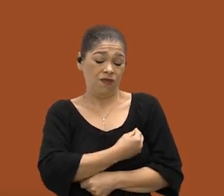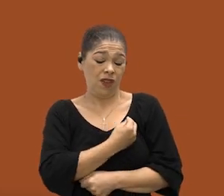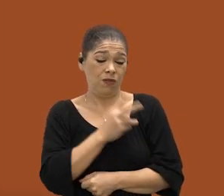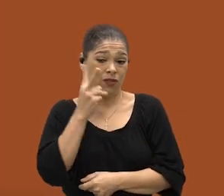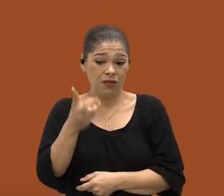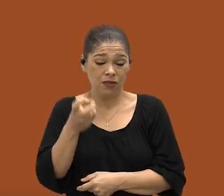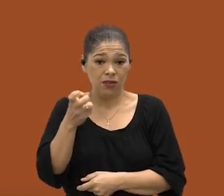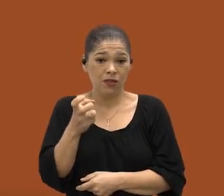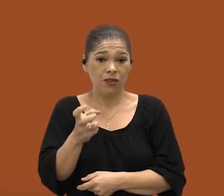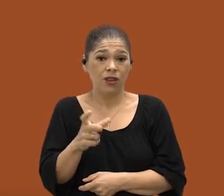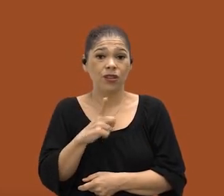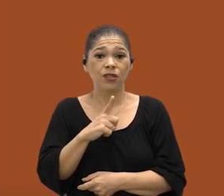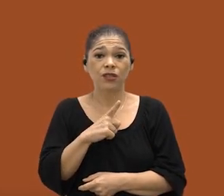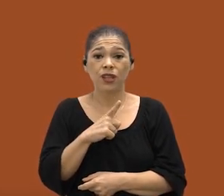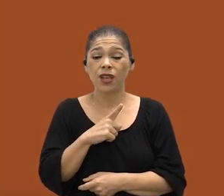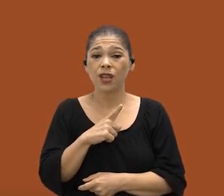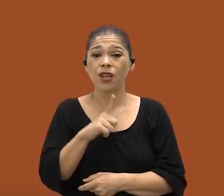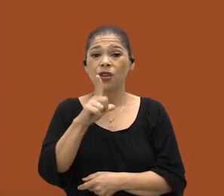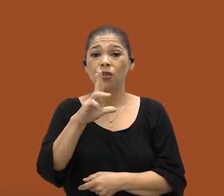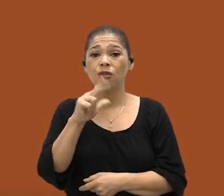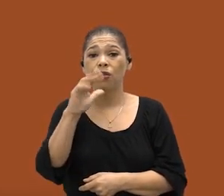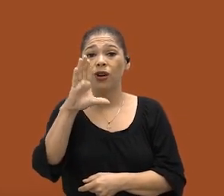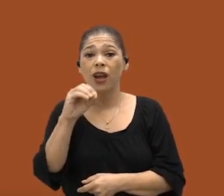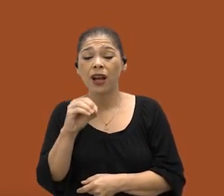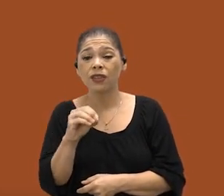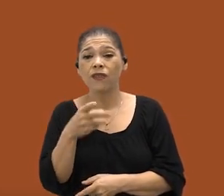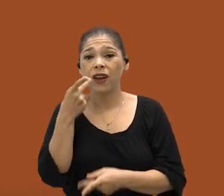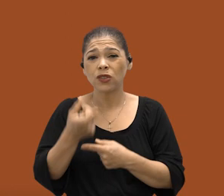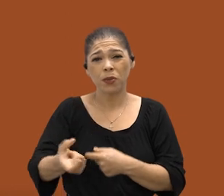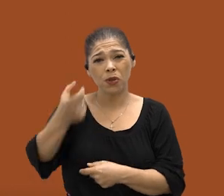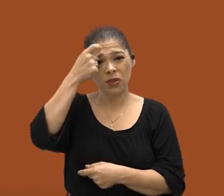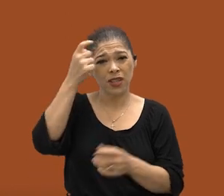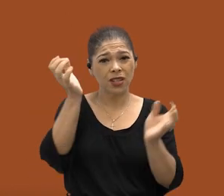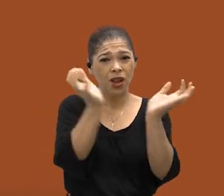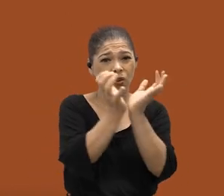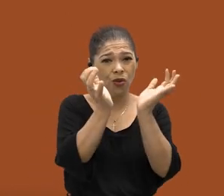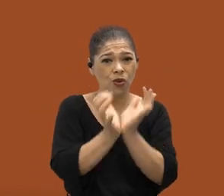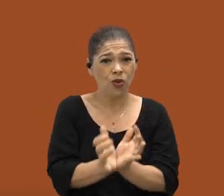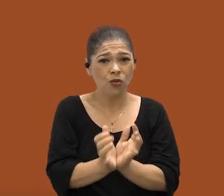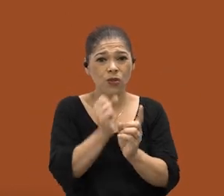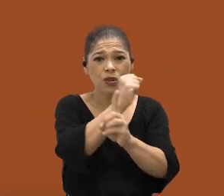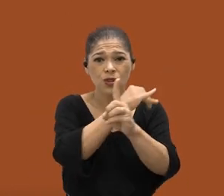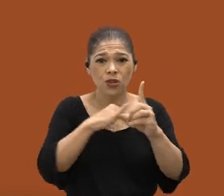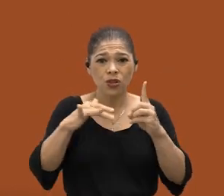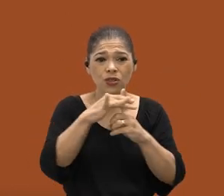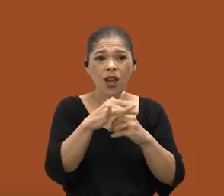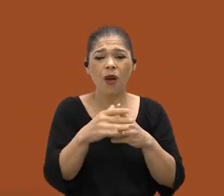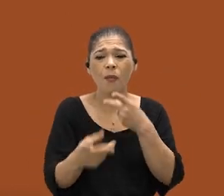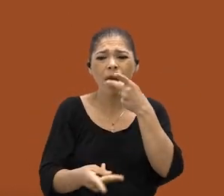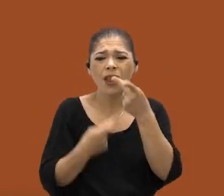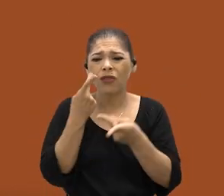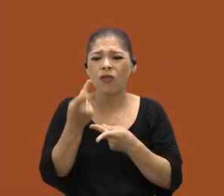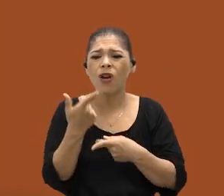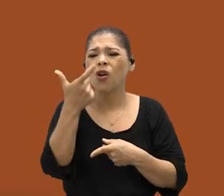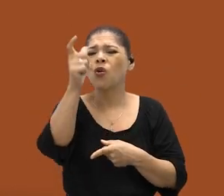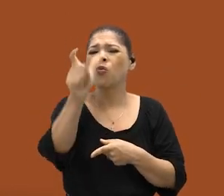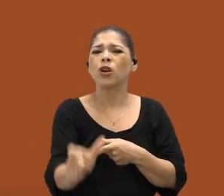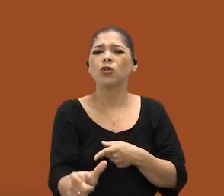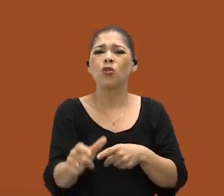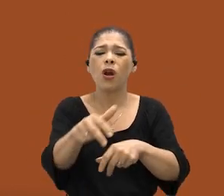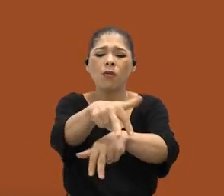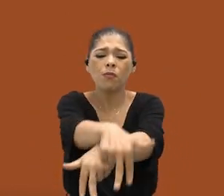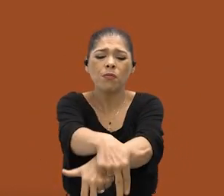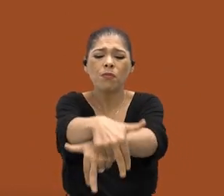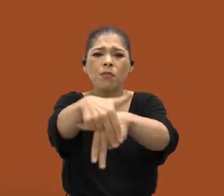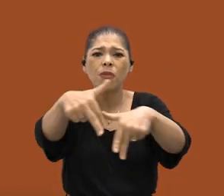nós vivenciamos então que hoje com muito educado você fala sobre consciência de classe Então qual é a tua classe é quase como se dissesse qual